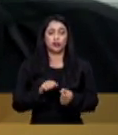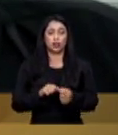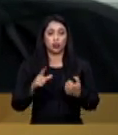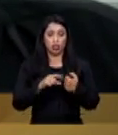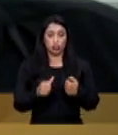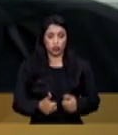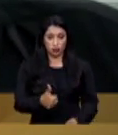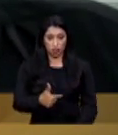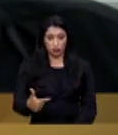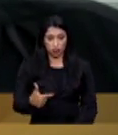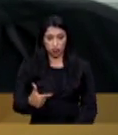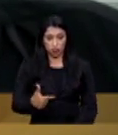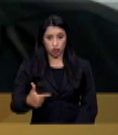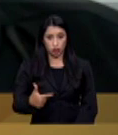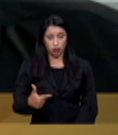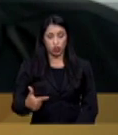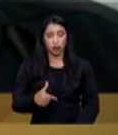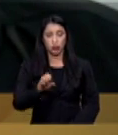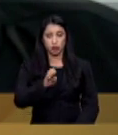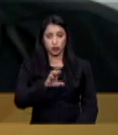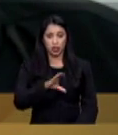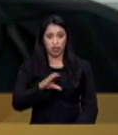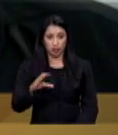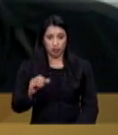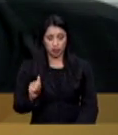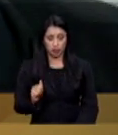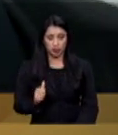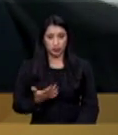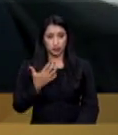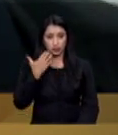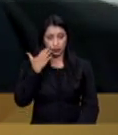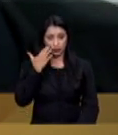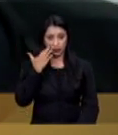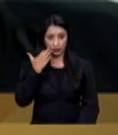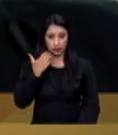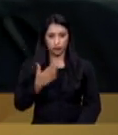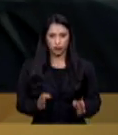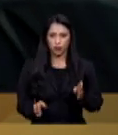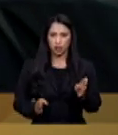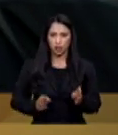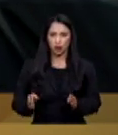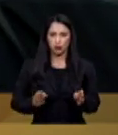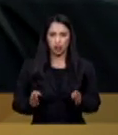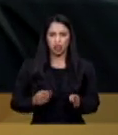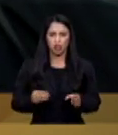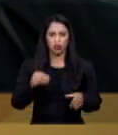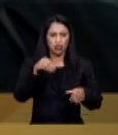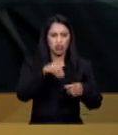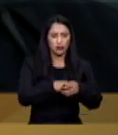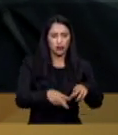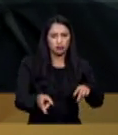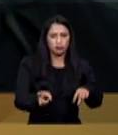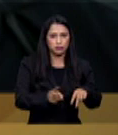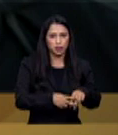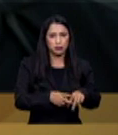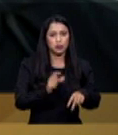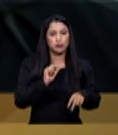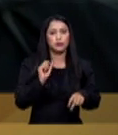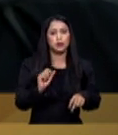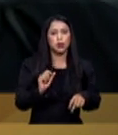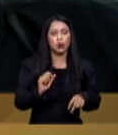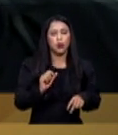artigo 122 do Estatuto da Criança e do Adolescente. Durante o período de internação, ao adolescente